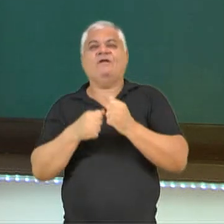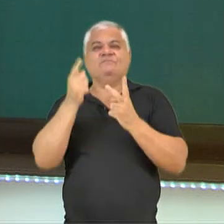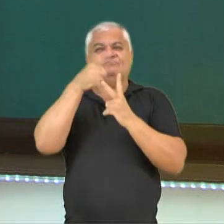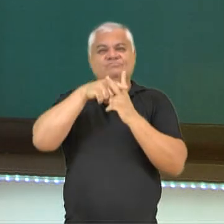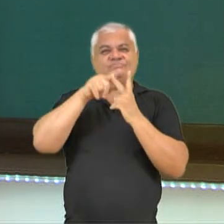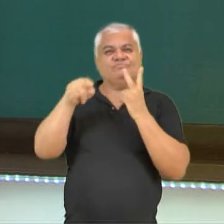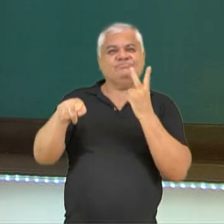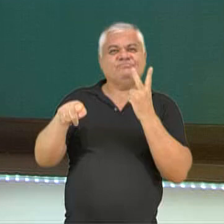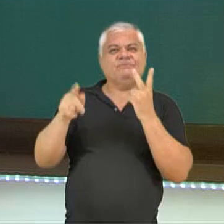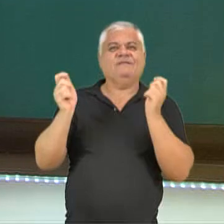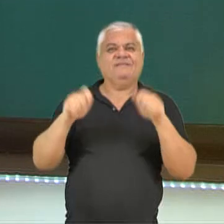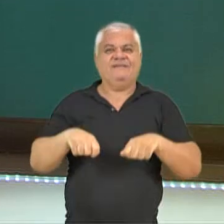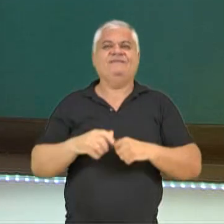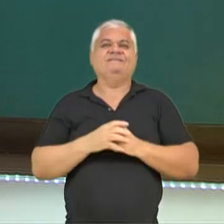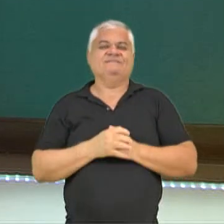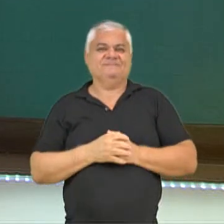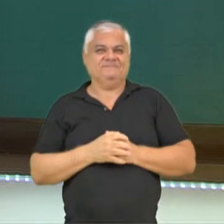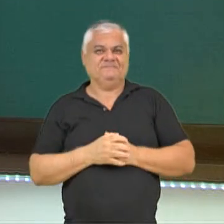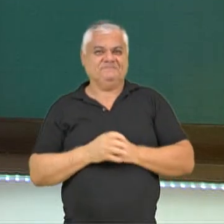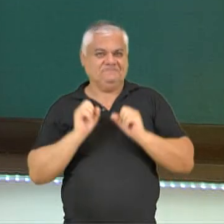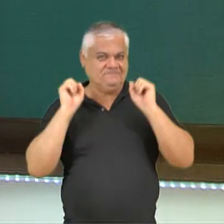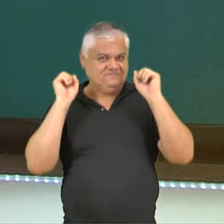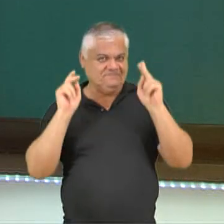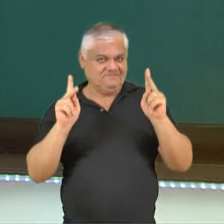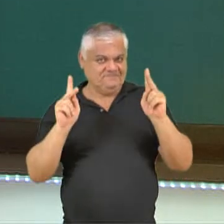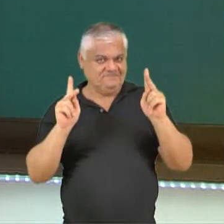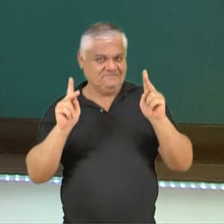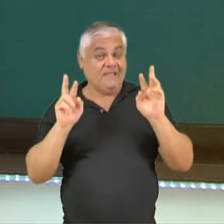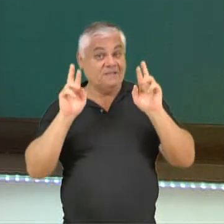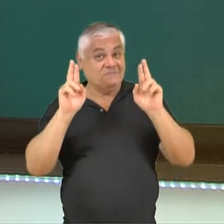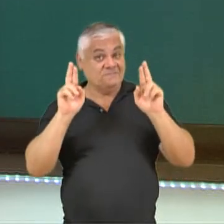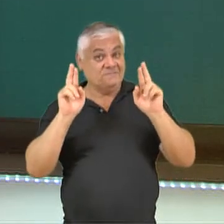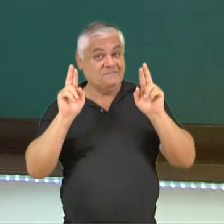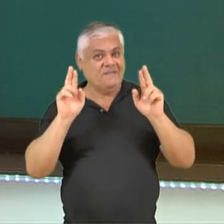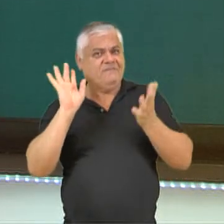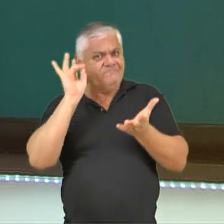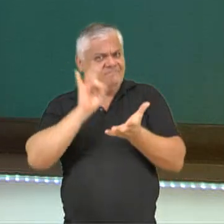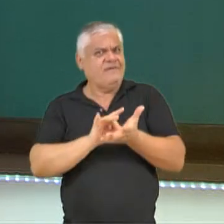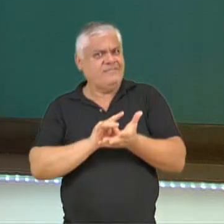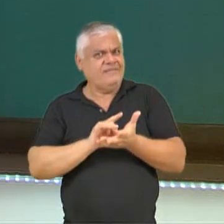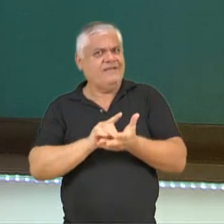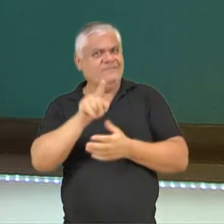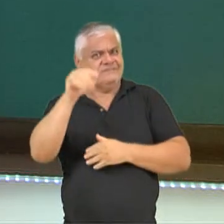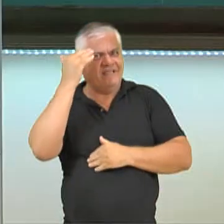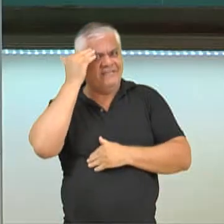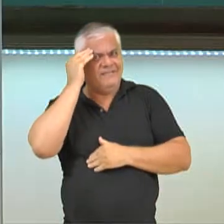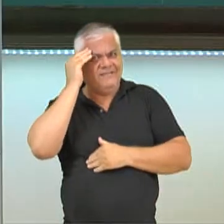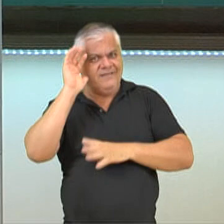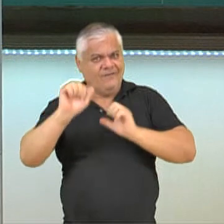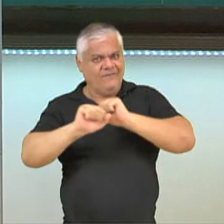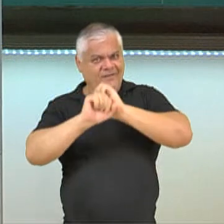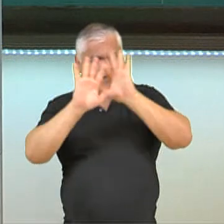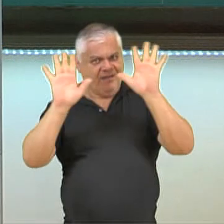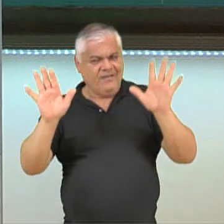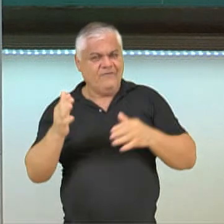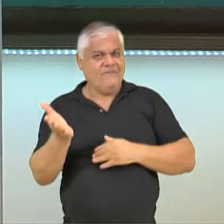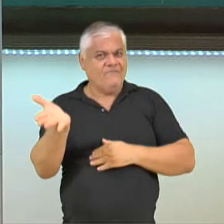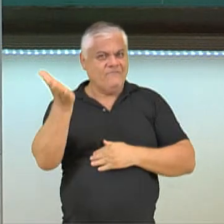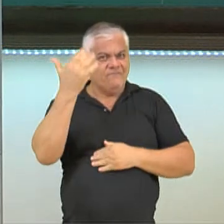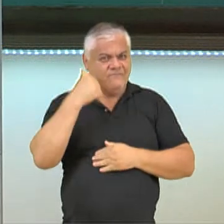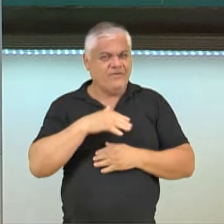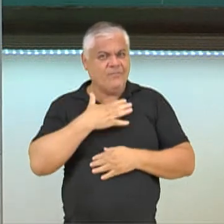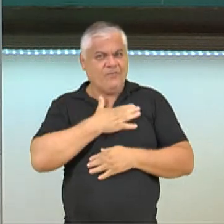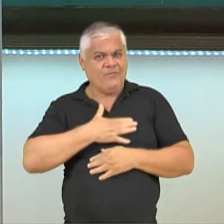Propriedades de potência transformando em raiz, ok? Espero sinceramente que vocês tenham entendido. Bora